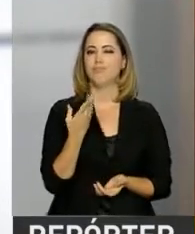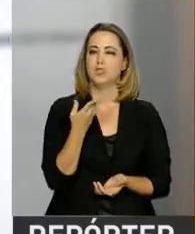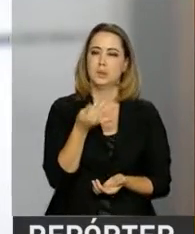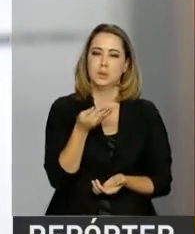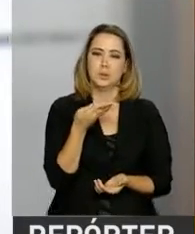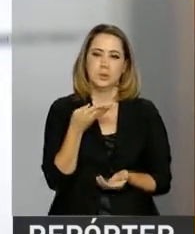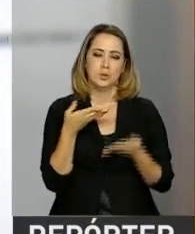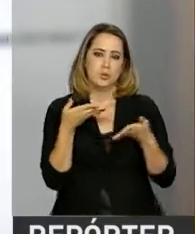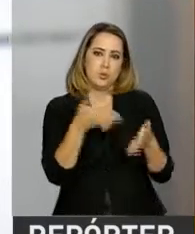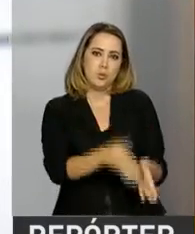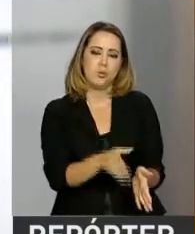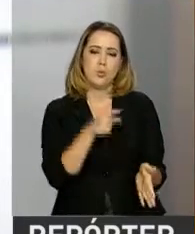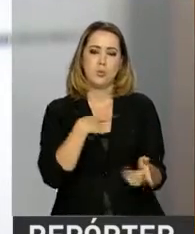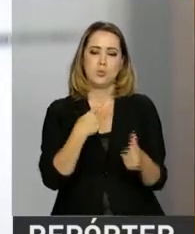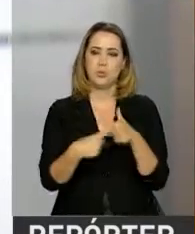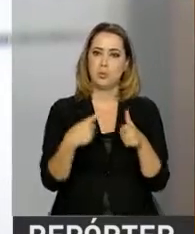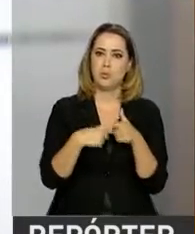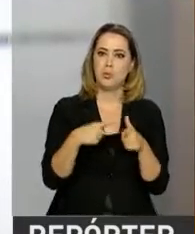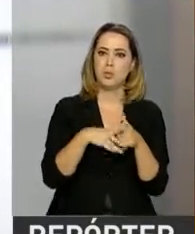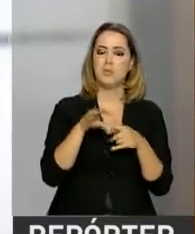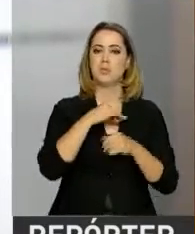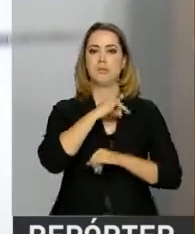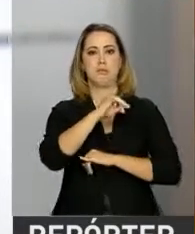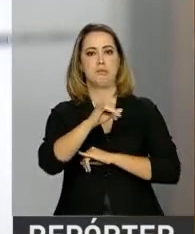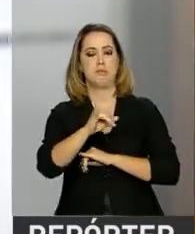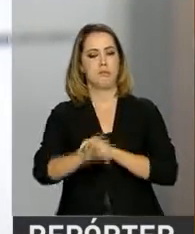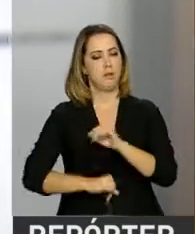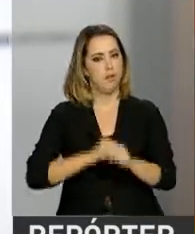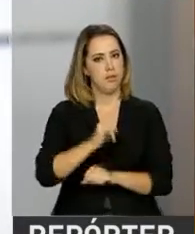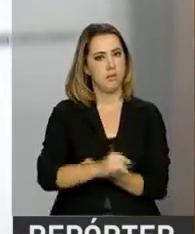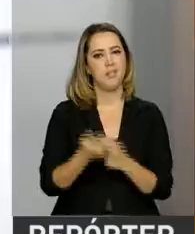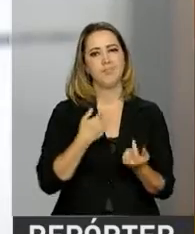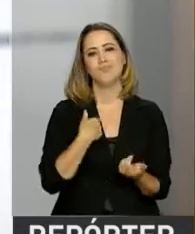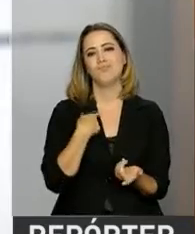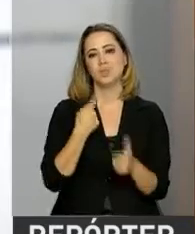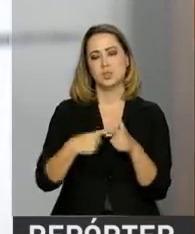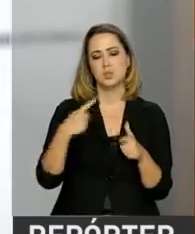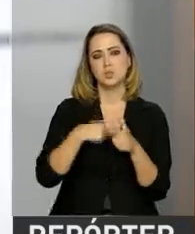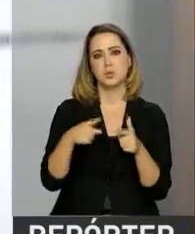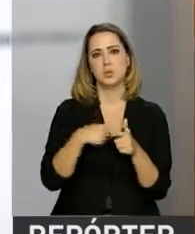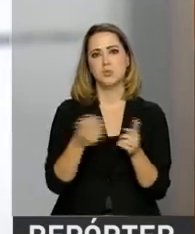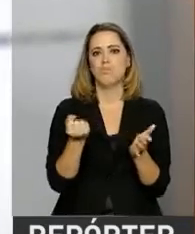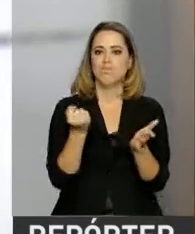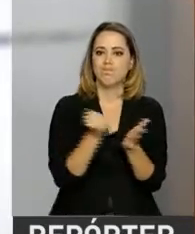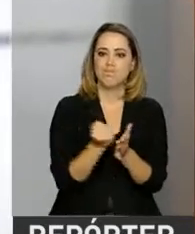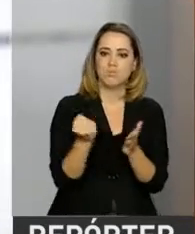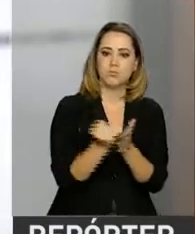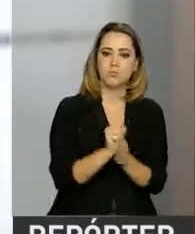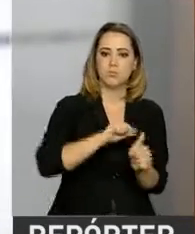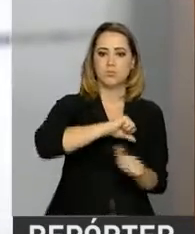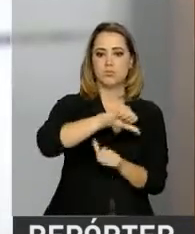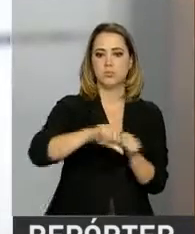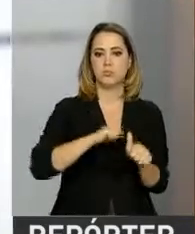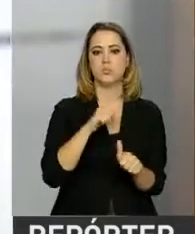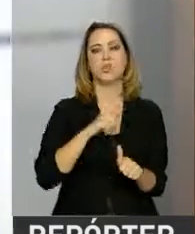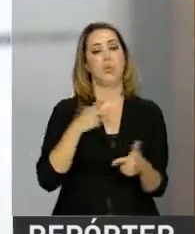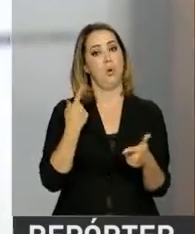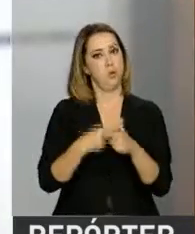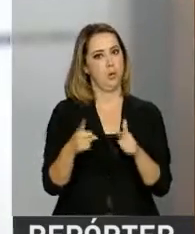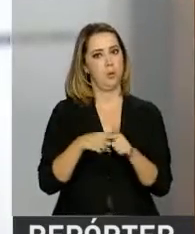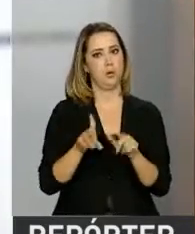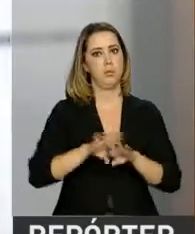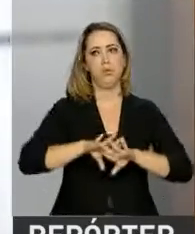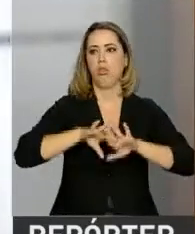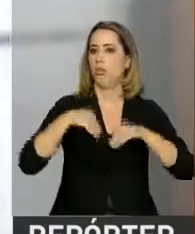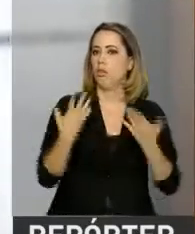porque, né, tiveram problemas no site, uma série de coisas. Eu não consegui aditar, então me gerou um grande problema. Então agora, assim que